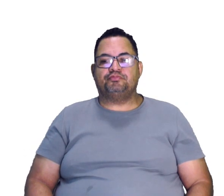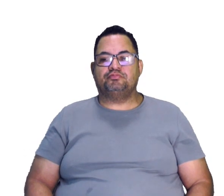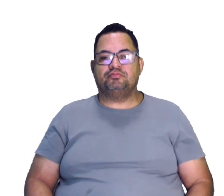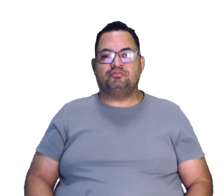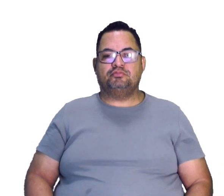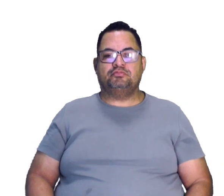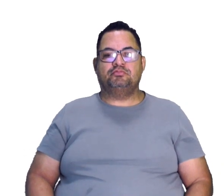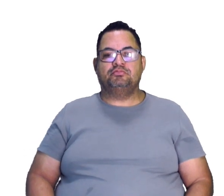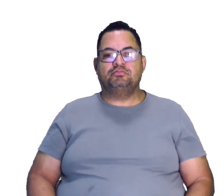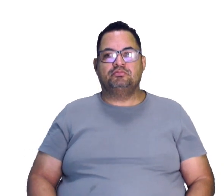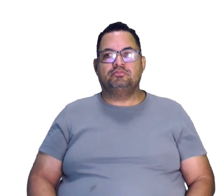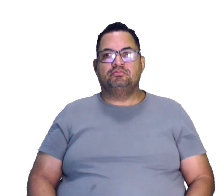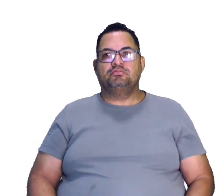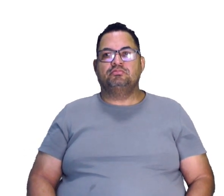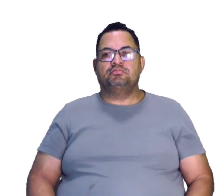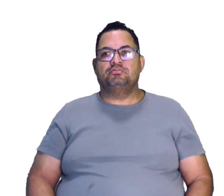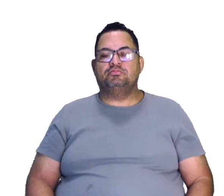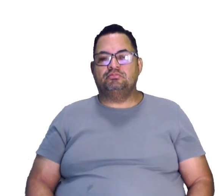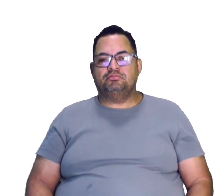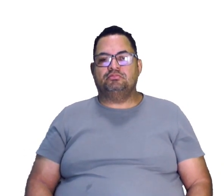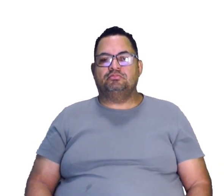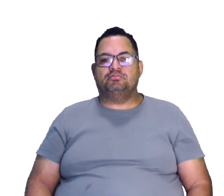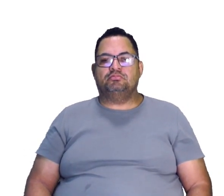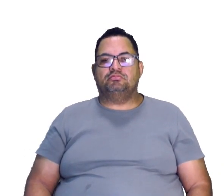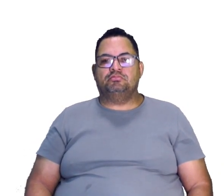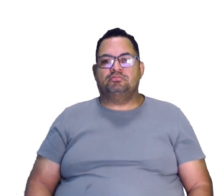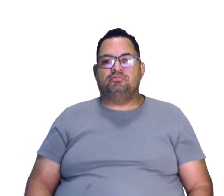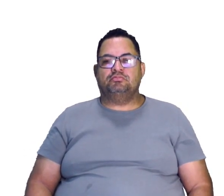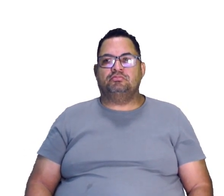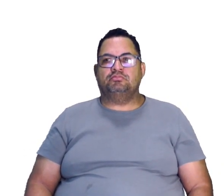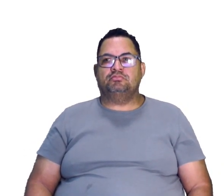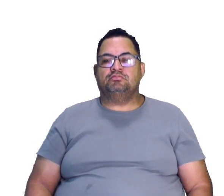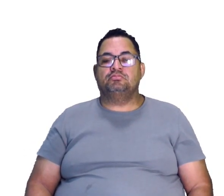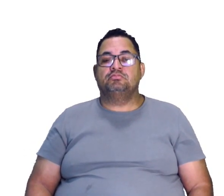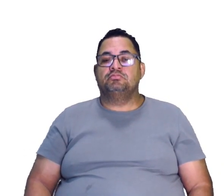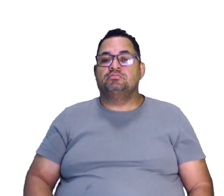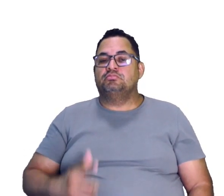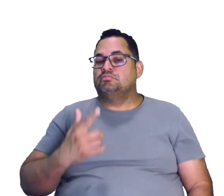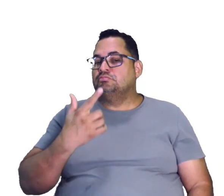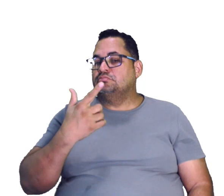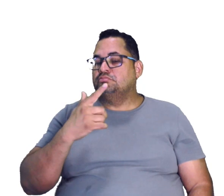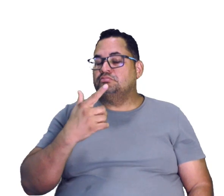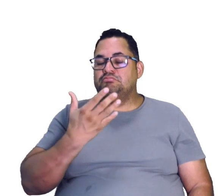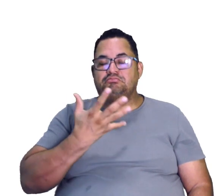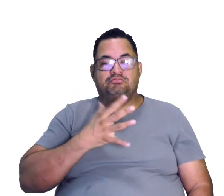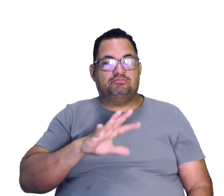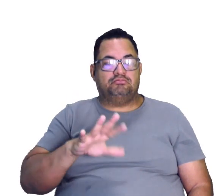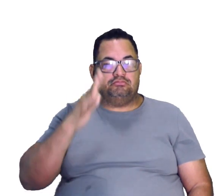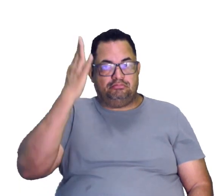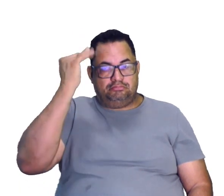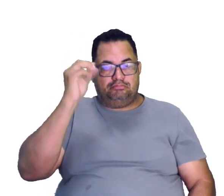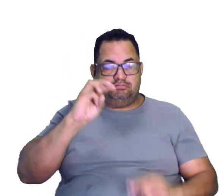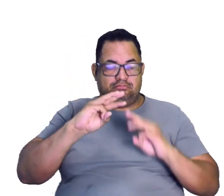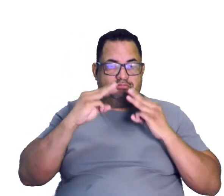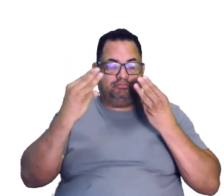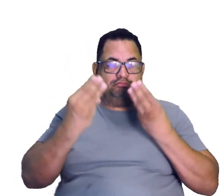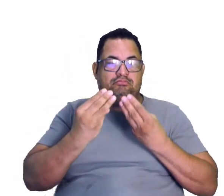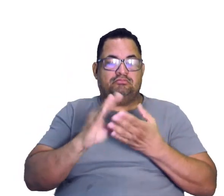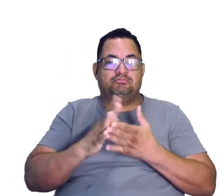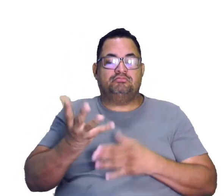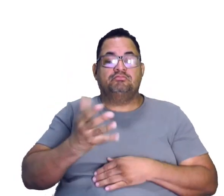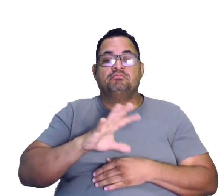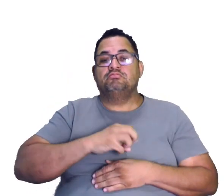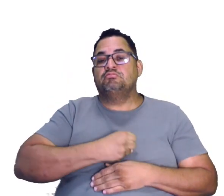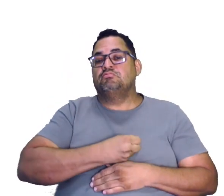enunciado esteja te indicando. Aqui, ele não quer saber a massa que você vai ter, ele quer saber a quantidade